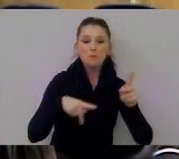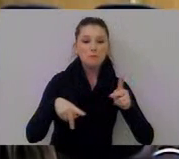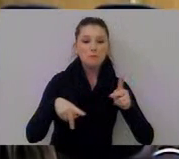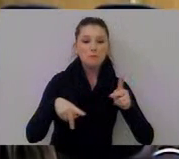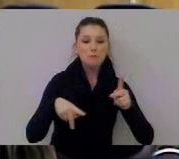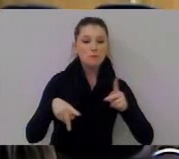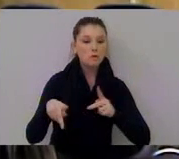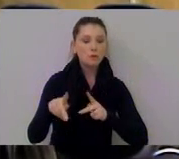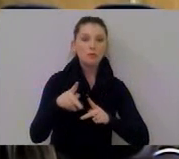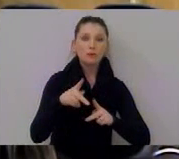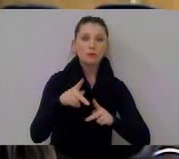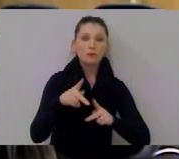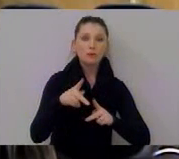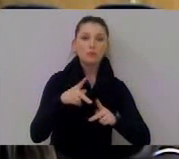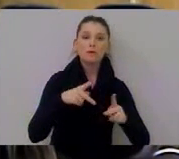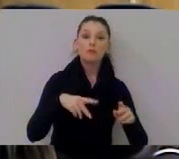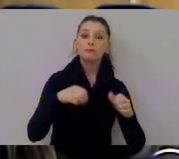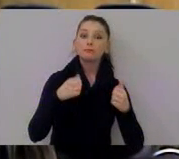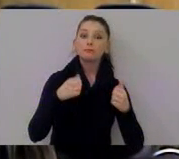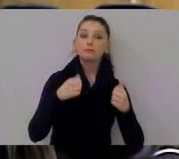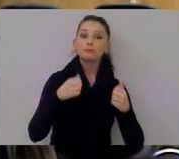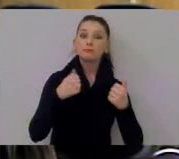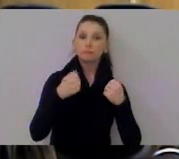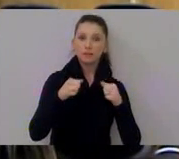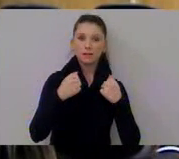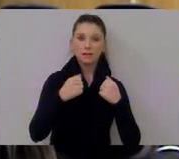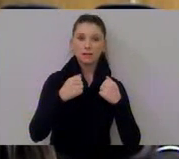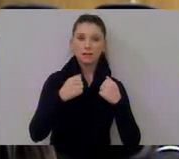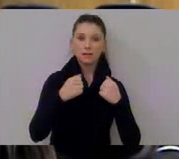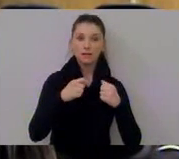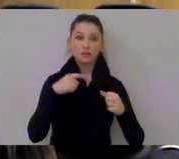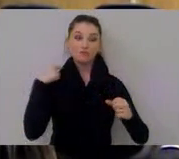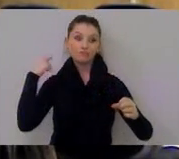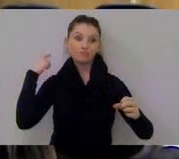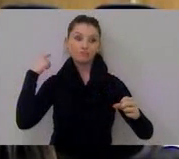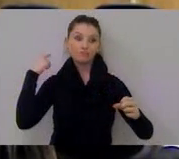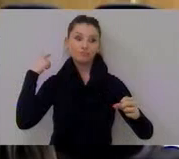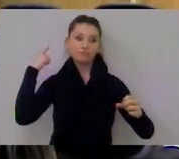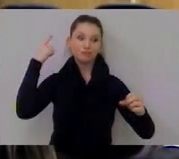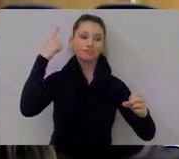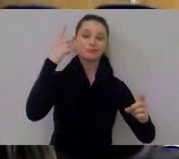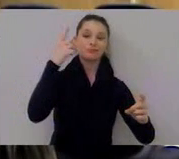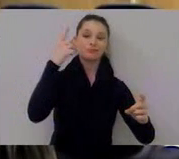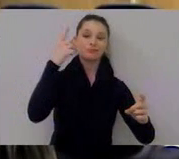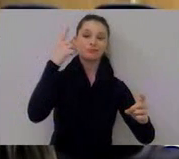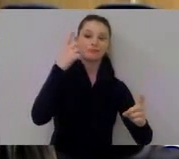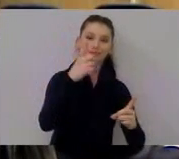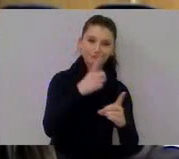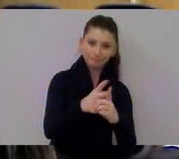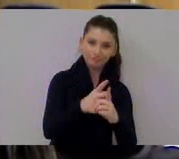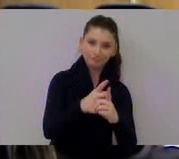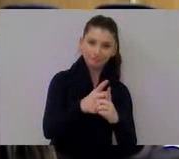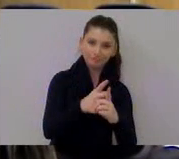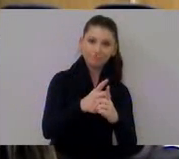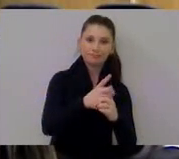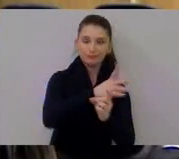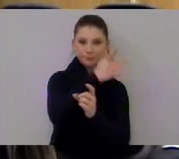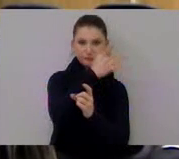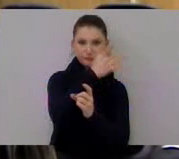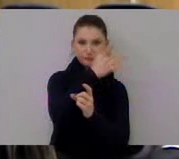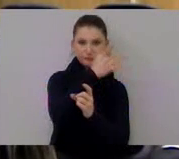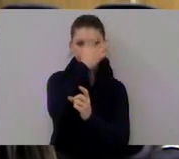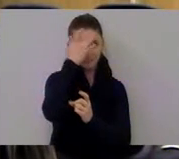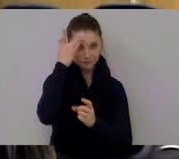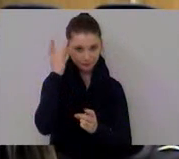audácia de ir ao encontro das pessoas. Eu não conhecia nem